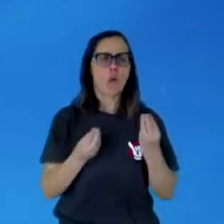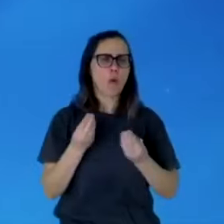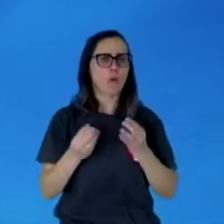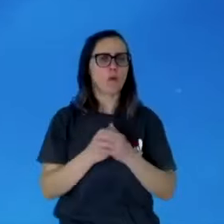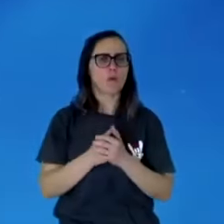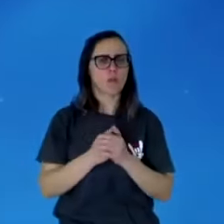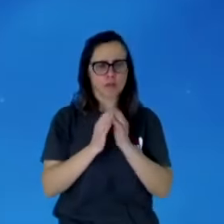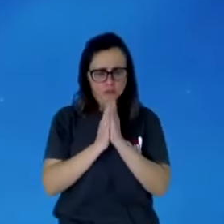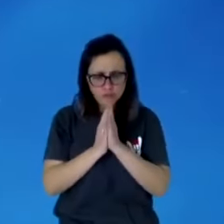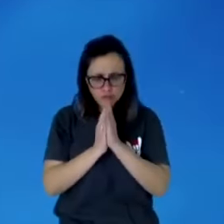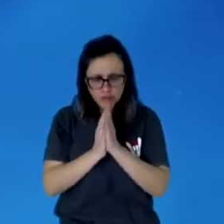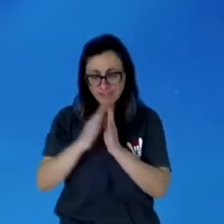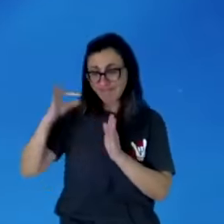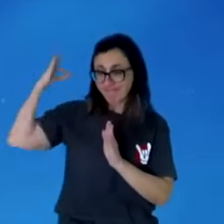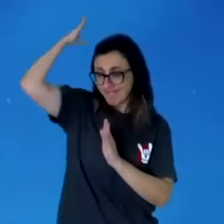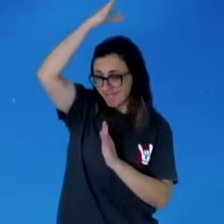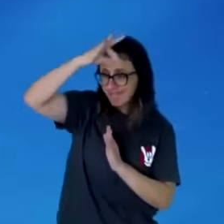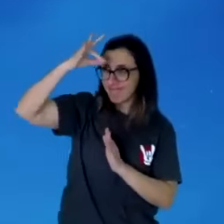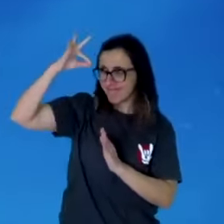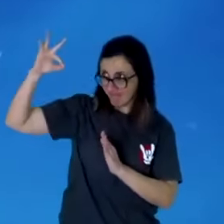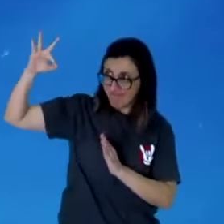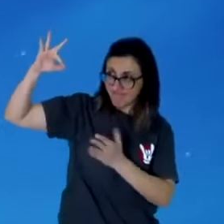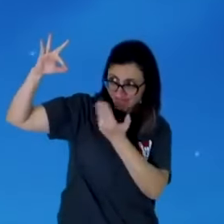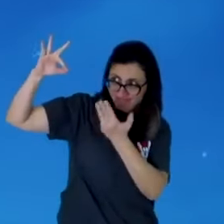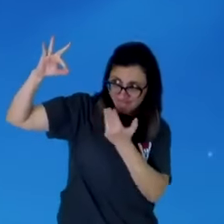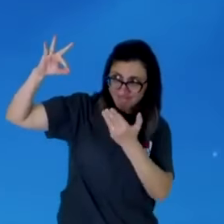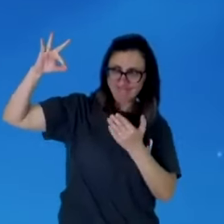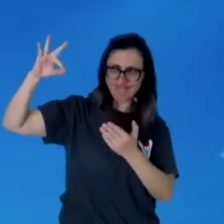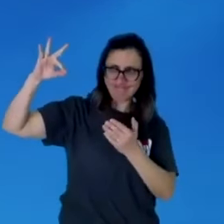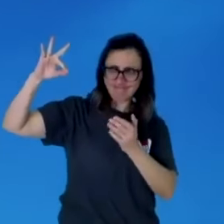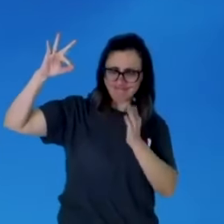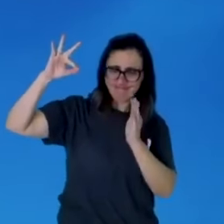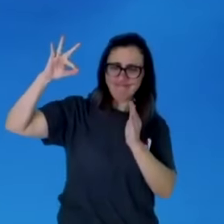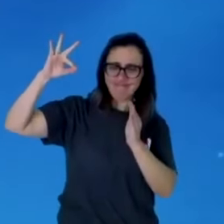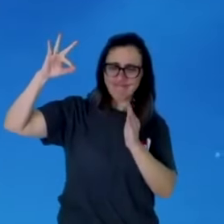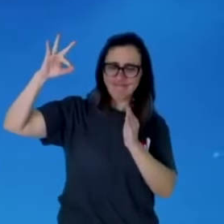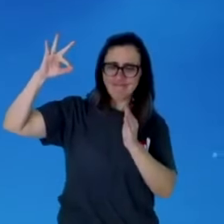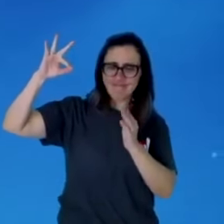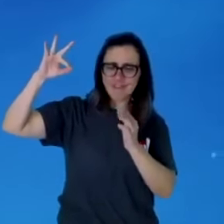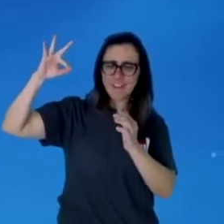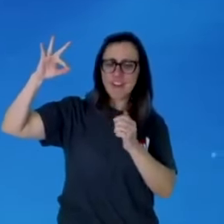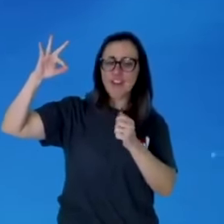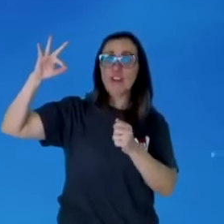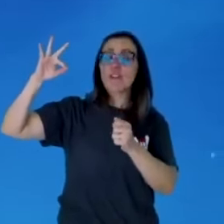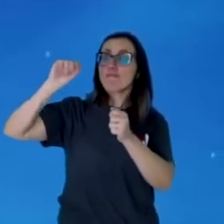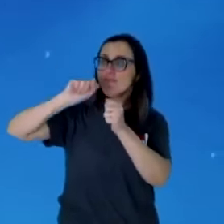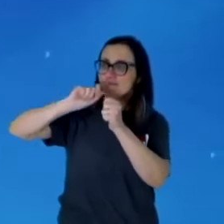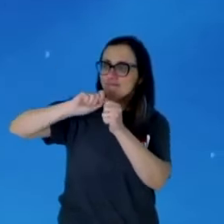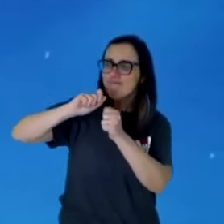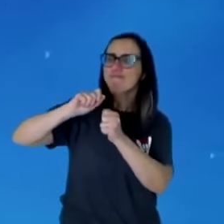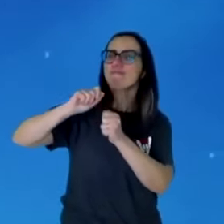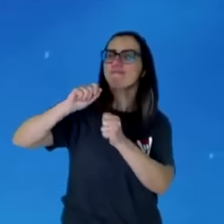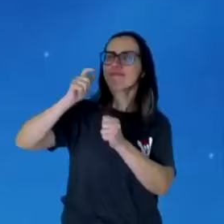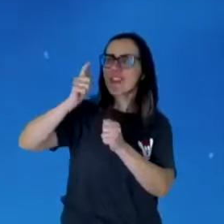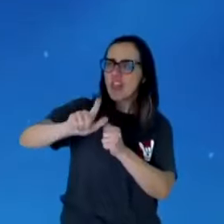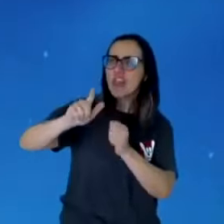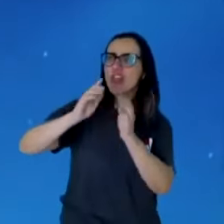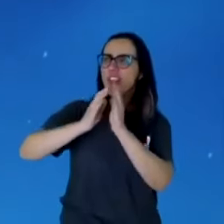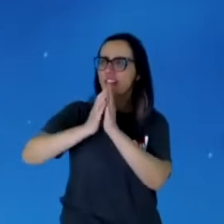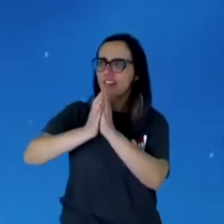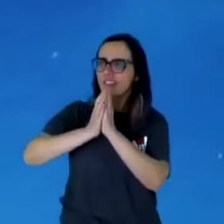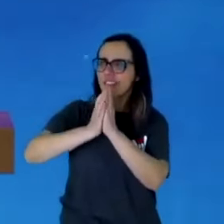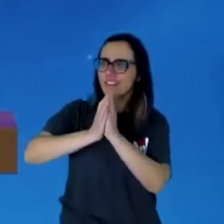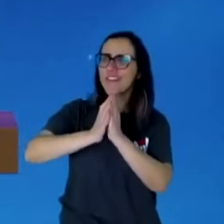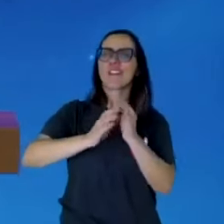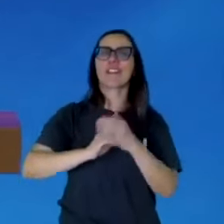Santo vai rolar agora faz mais uma vez faz Amém aí quando você